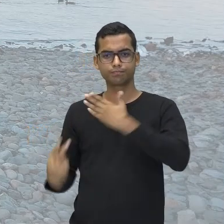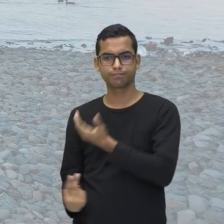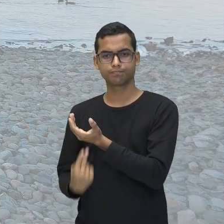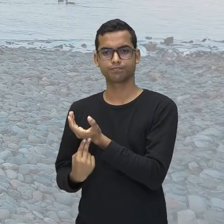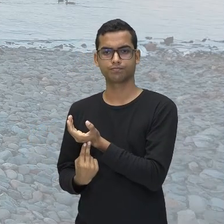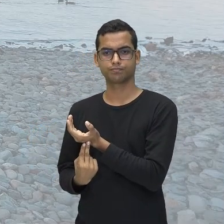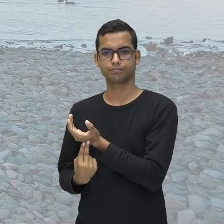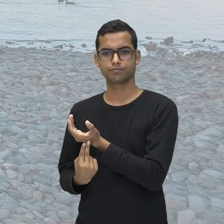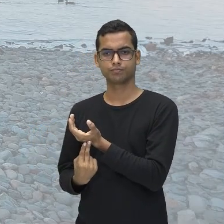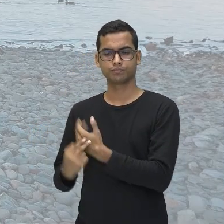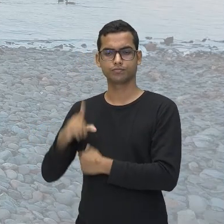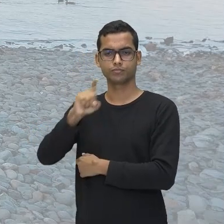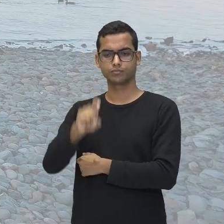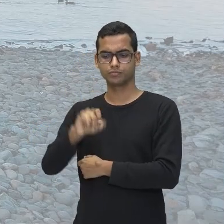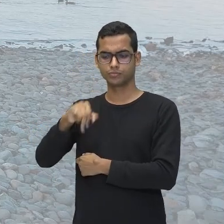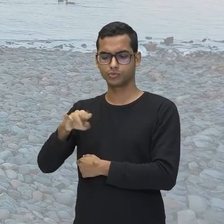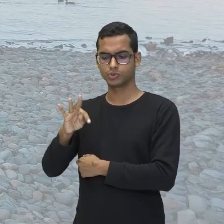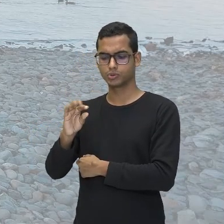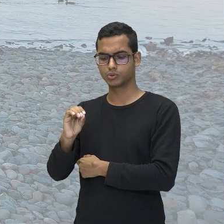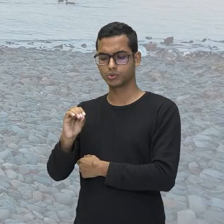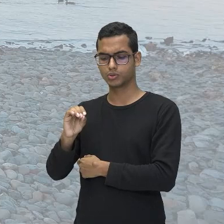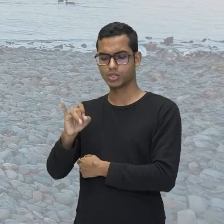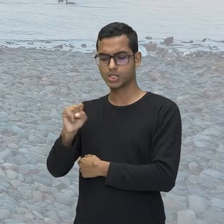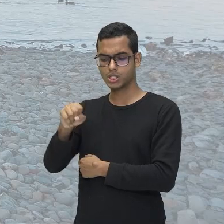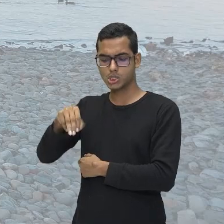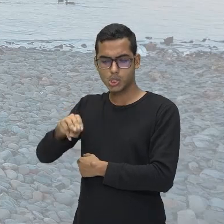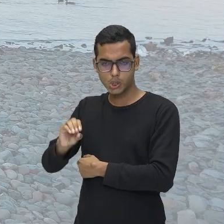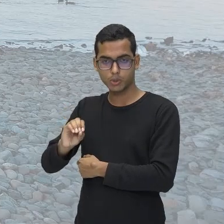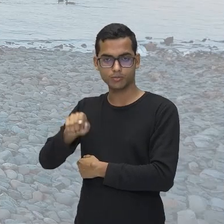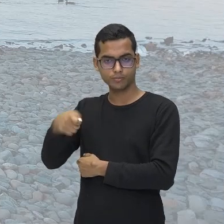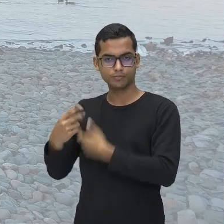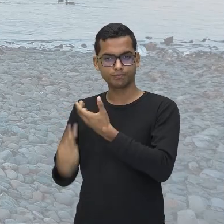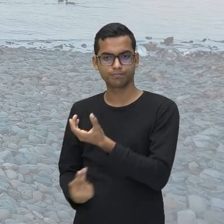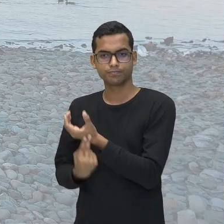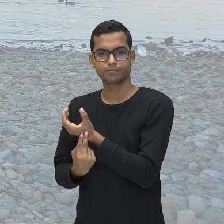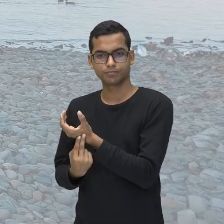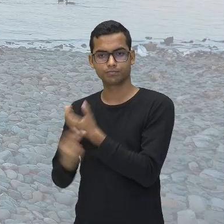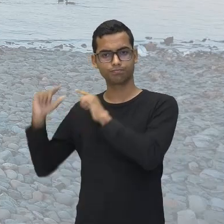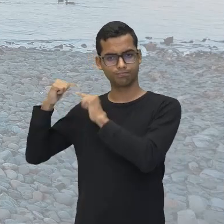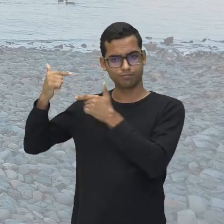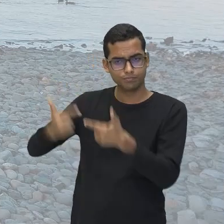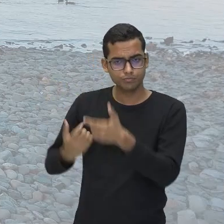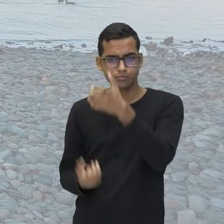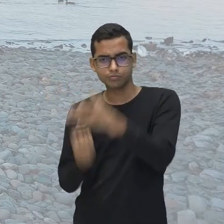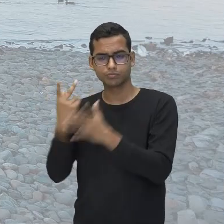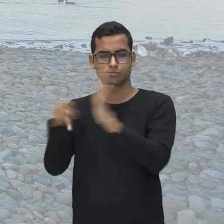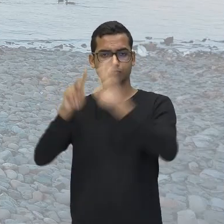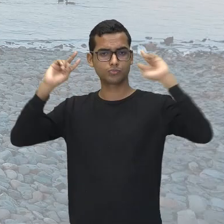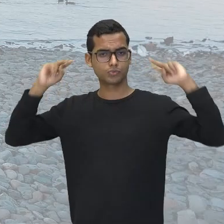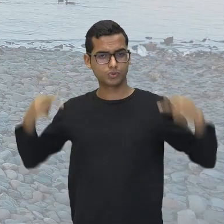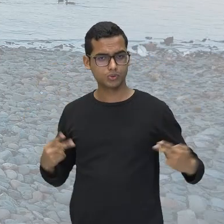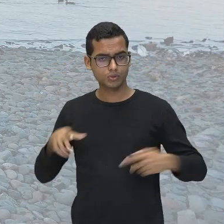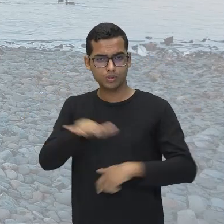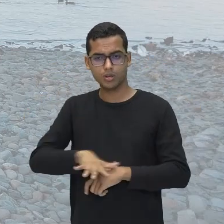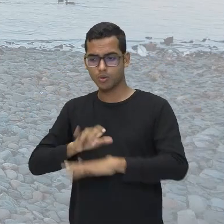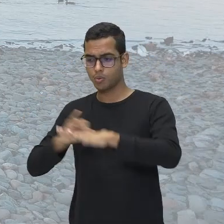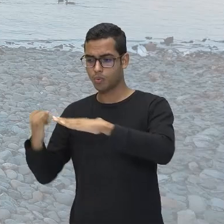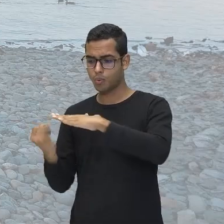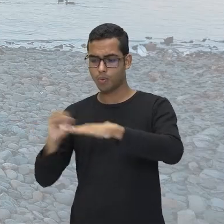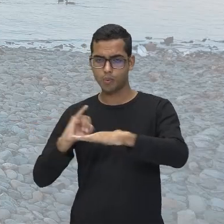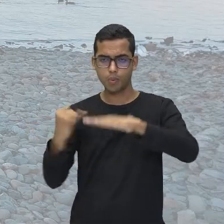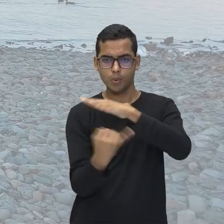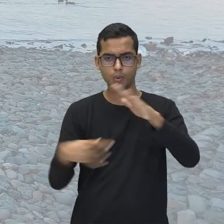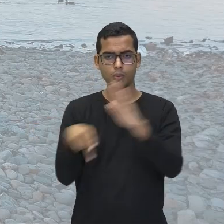Shintoísmo, tradição espiritual que nasce com a própria civilização humana naquelas ilhas, nas ilhas